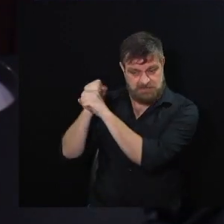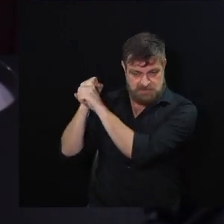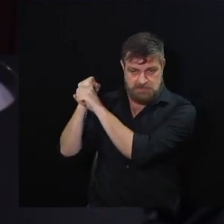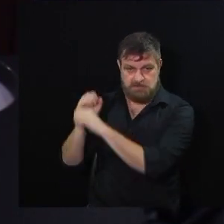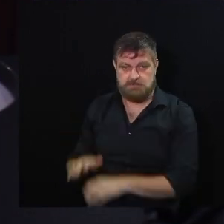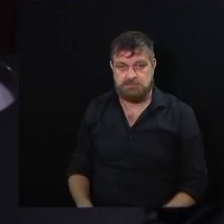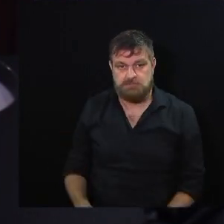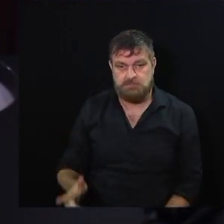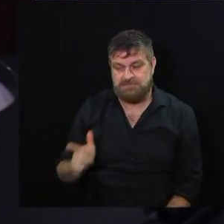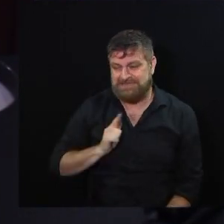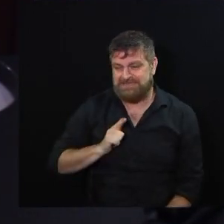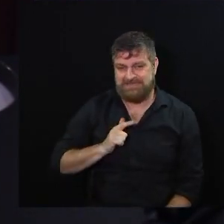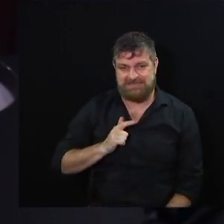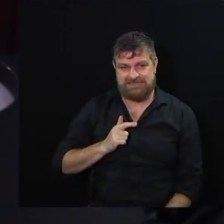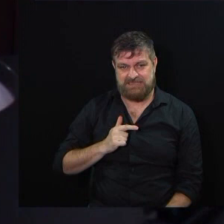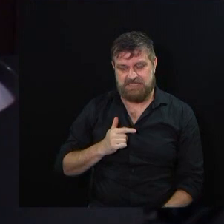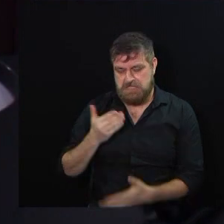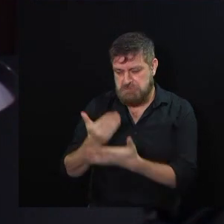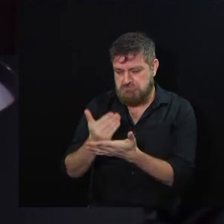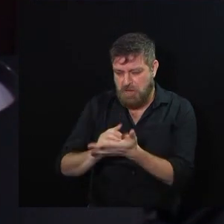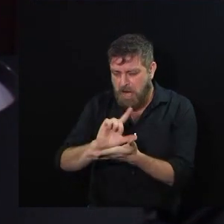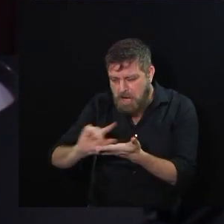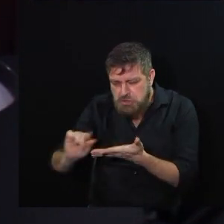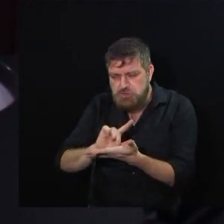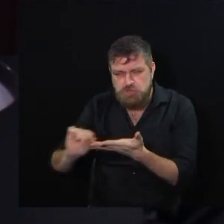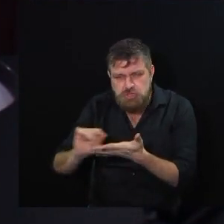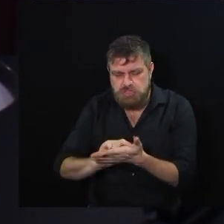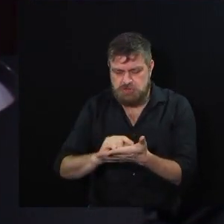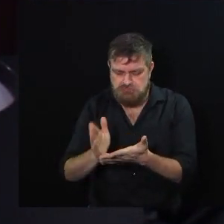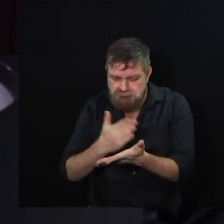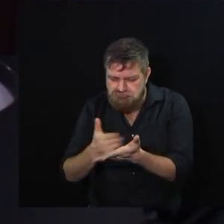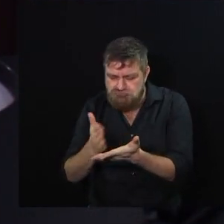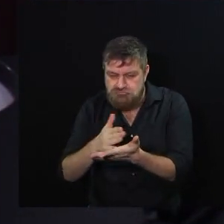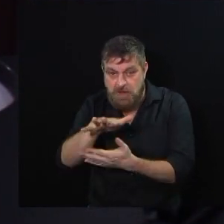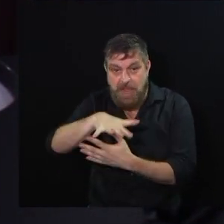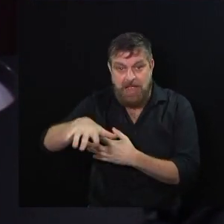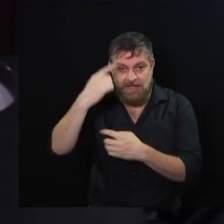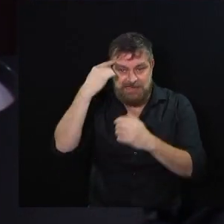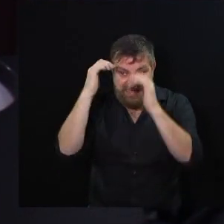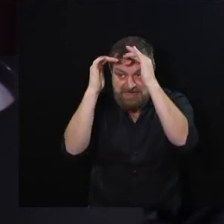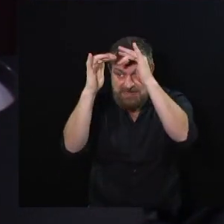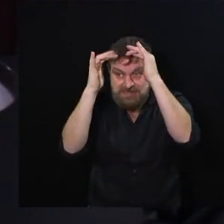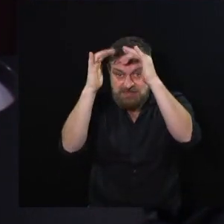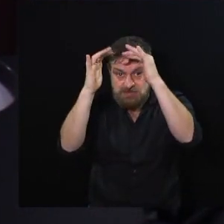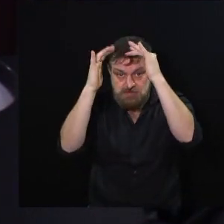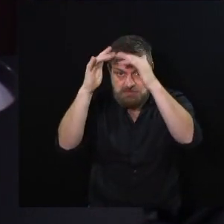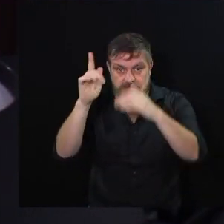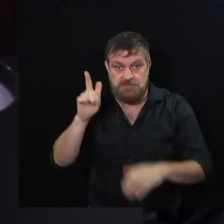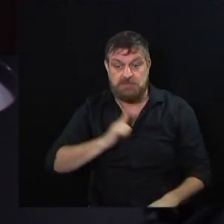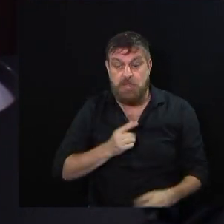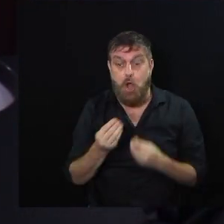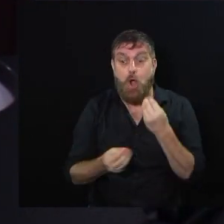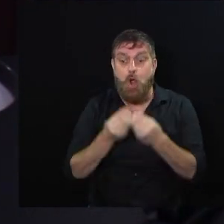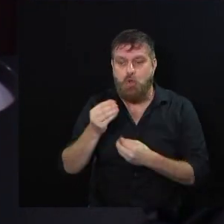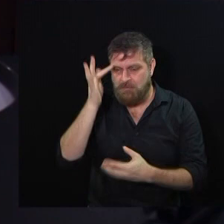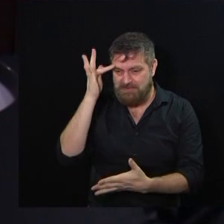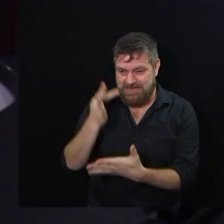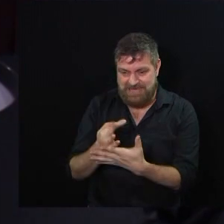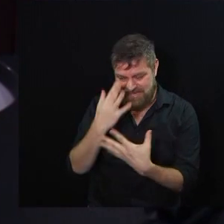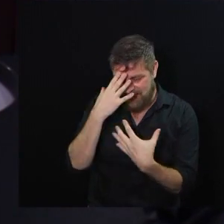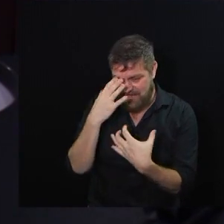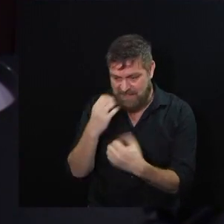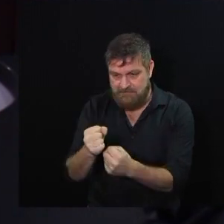vêm sendo publicados, especialmente na parte da neurologia e da neurocirurgia, o como a espiritualidade poderia impactar